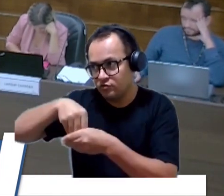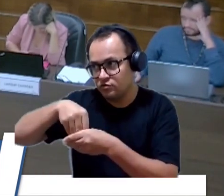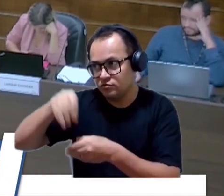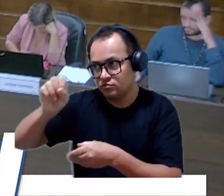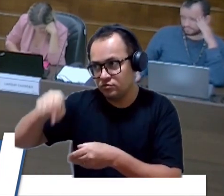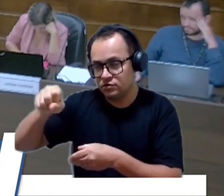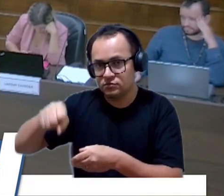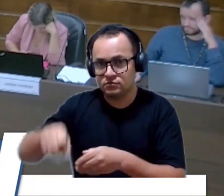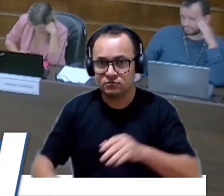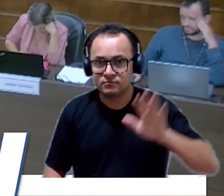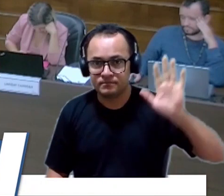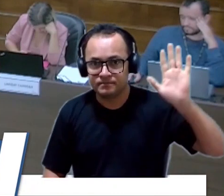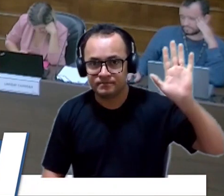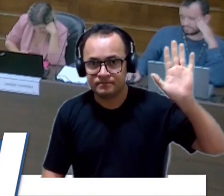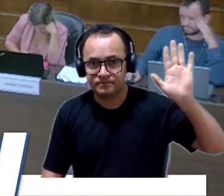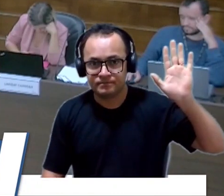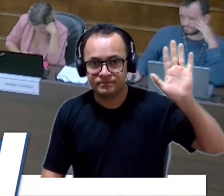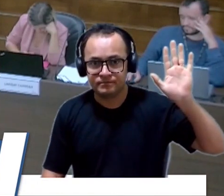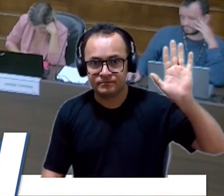palavra, excelência.